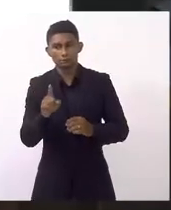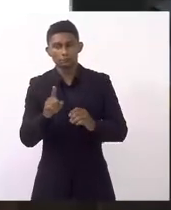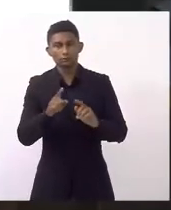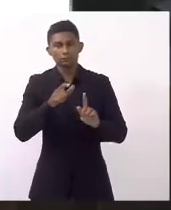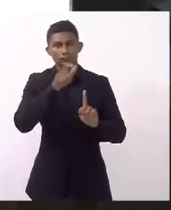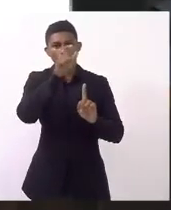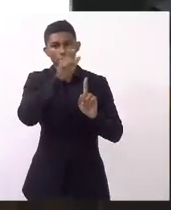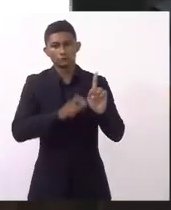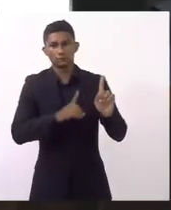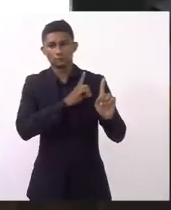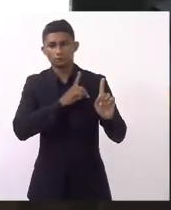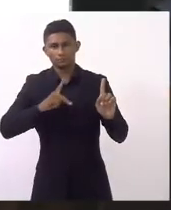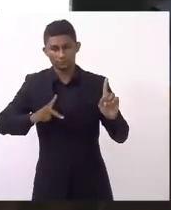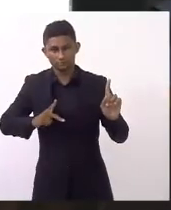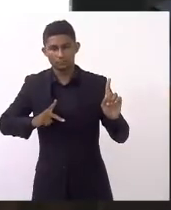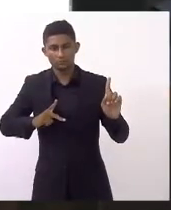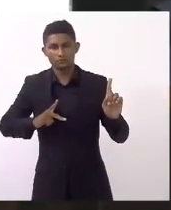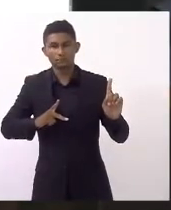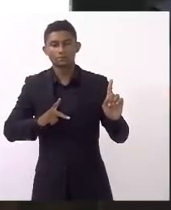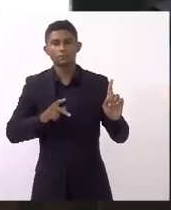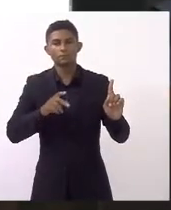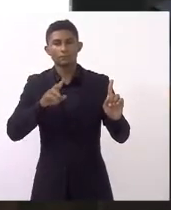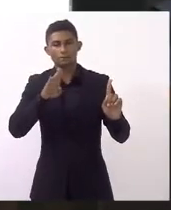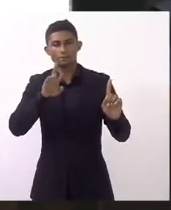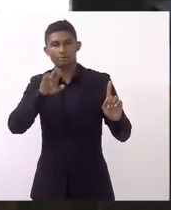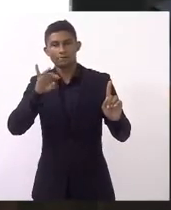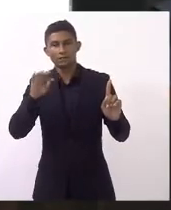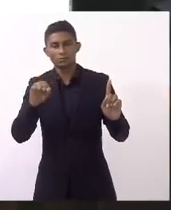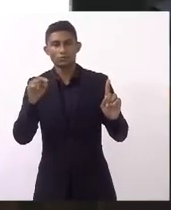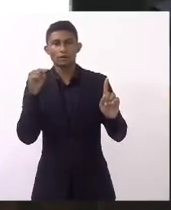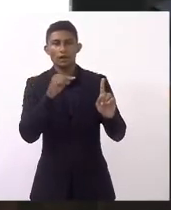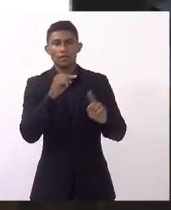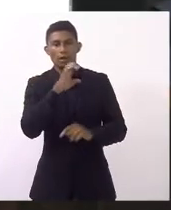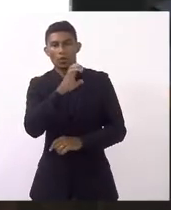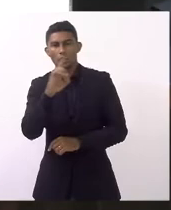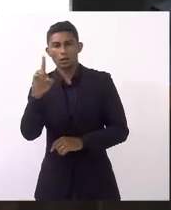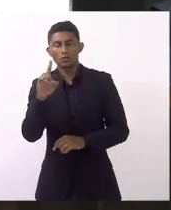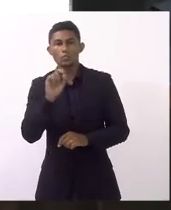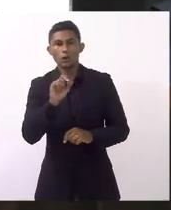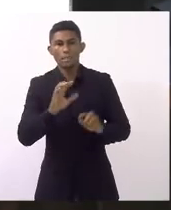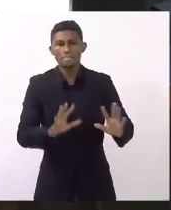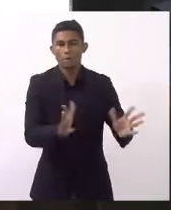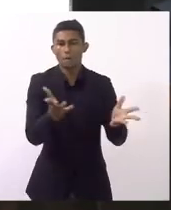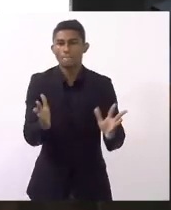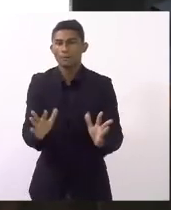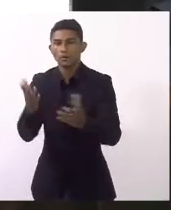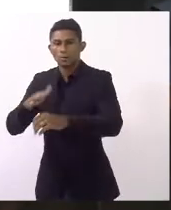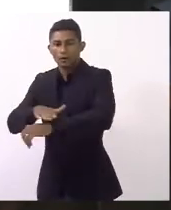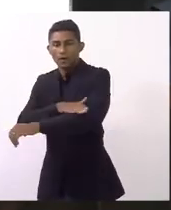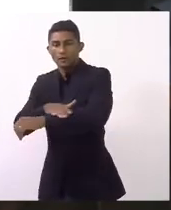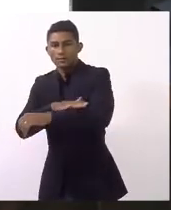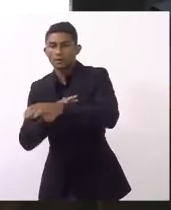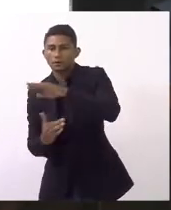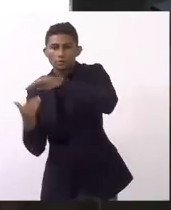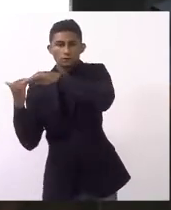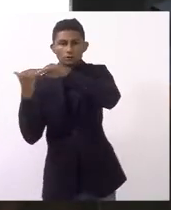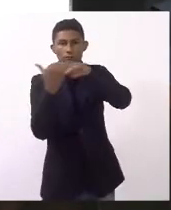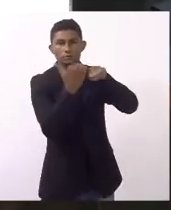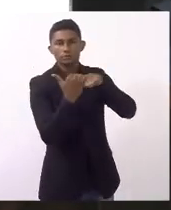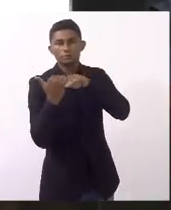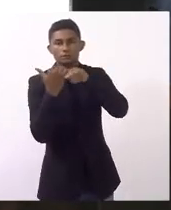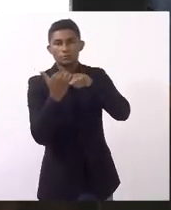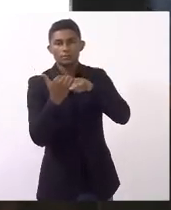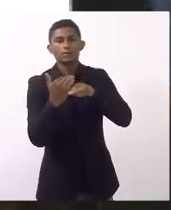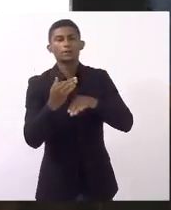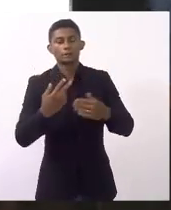Silva de Brito da Coordenadoria de promoção da Equidade racial Coopera da